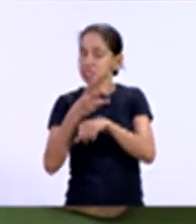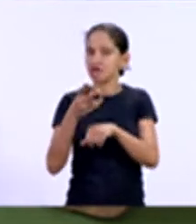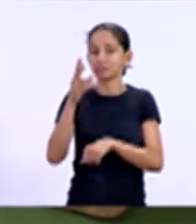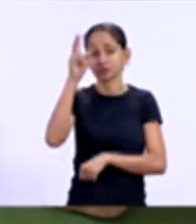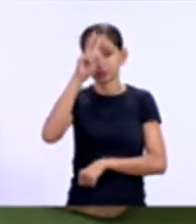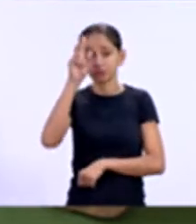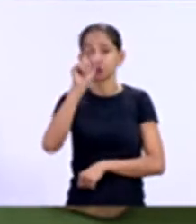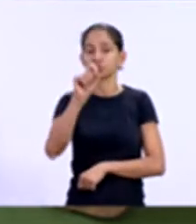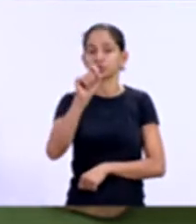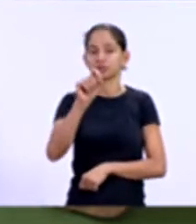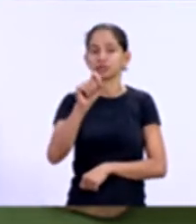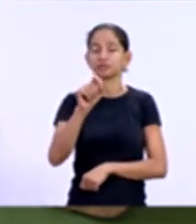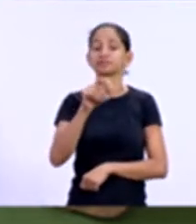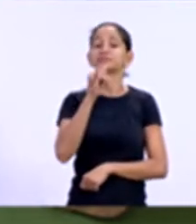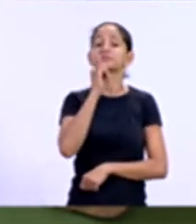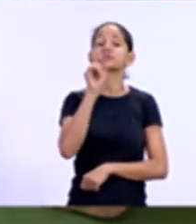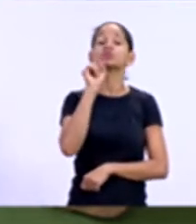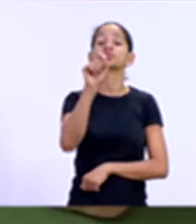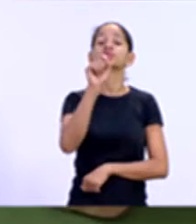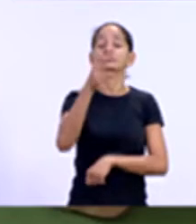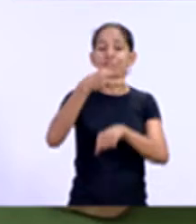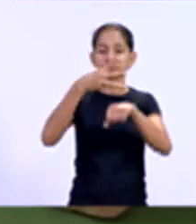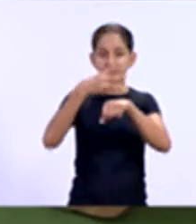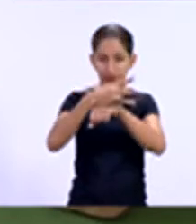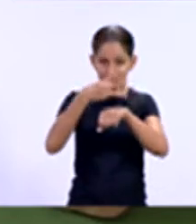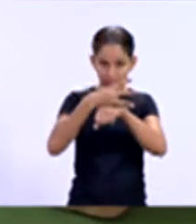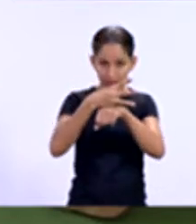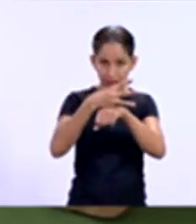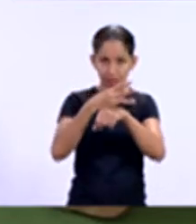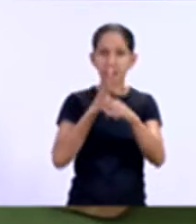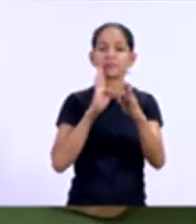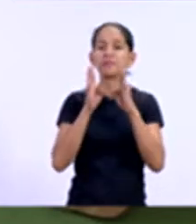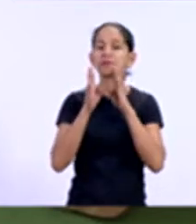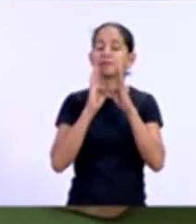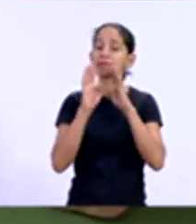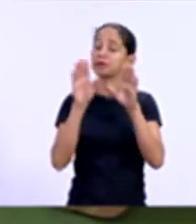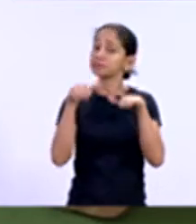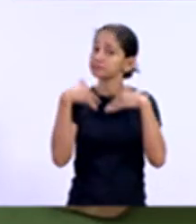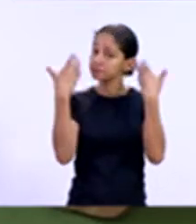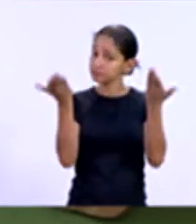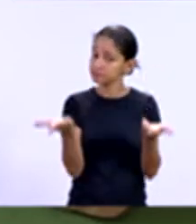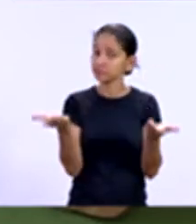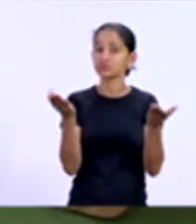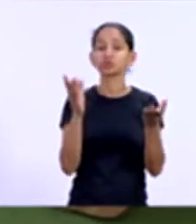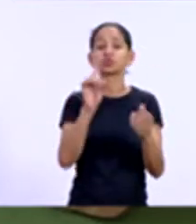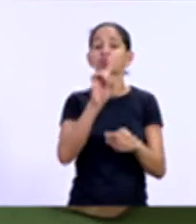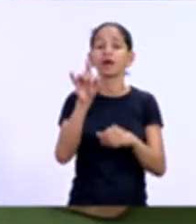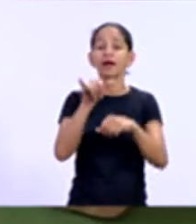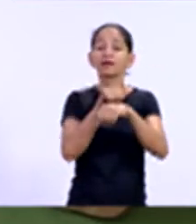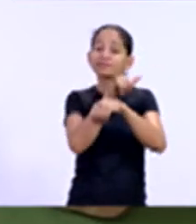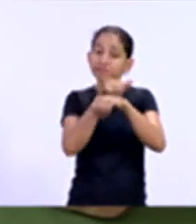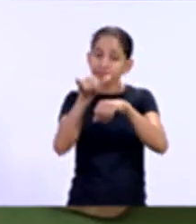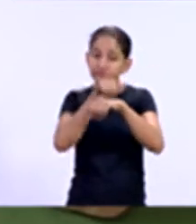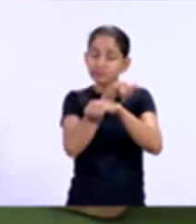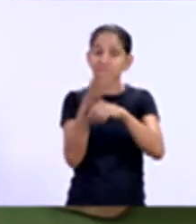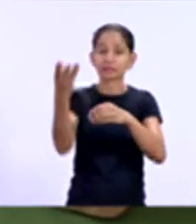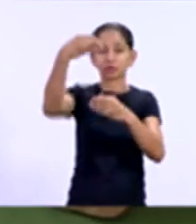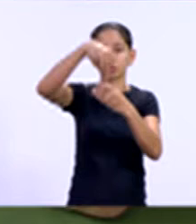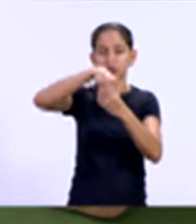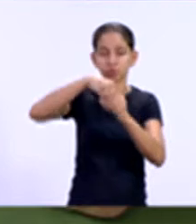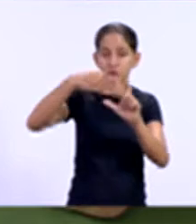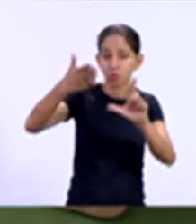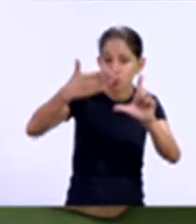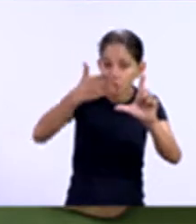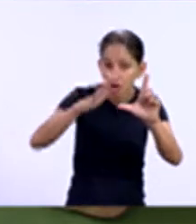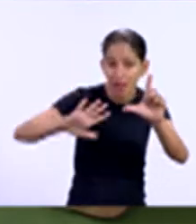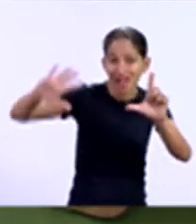Lembrando que, por exemplo, o WhatsApp, o Facebook, eles não são ferramentas que estão no nosso ambiente virtual. No nosso